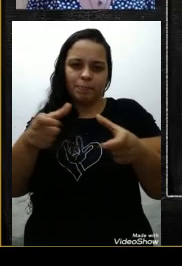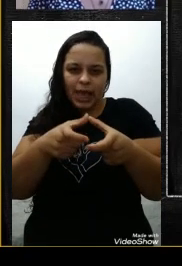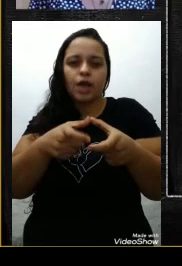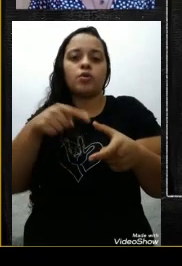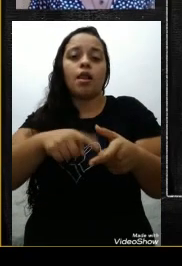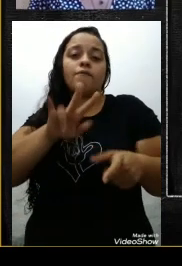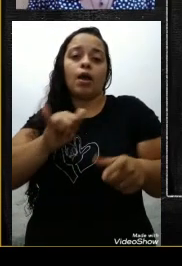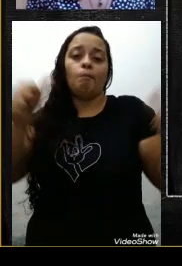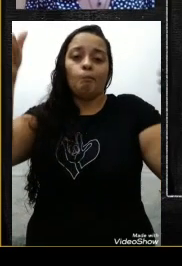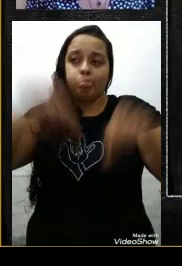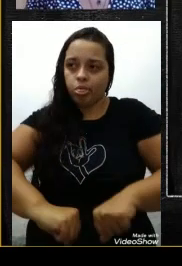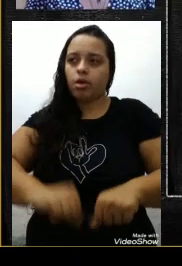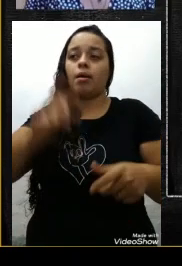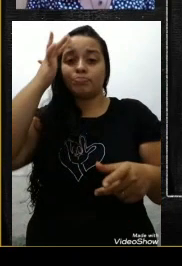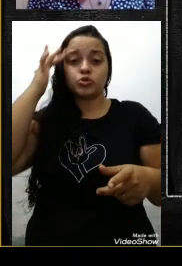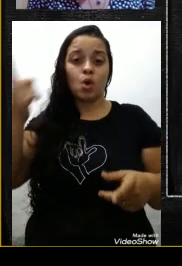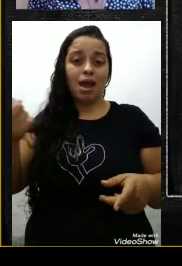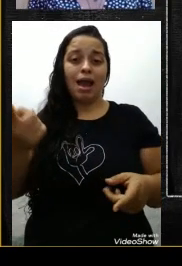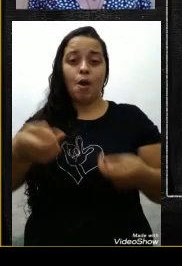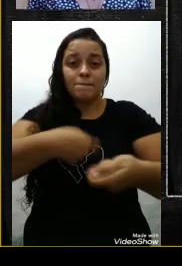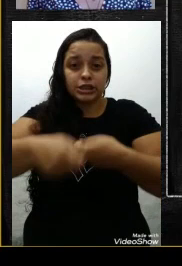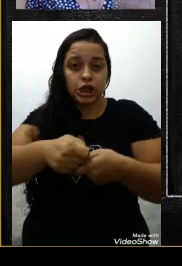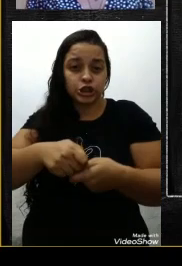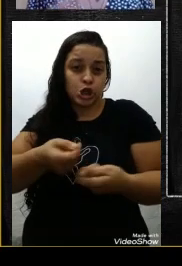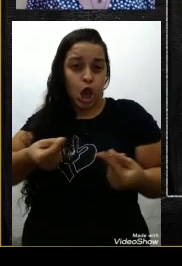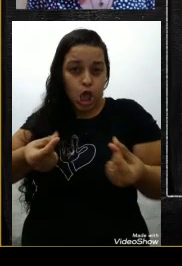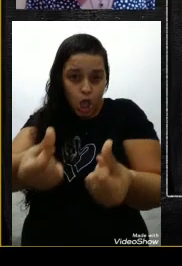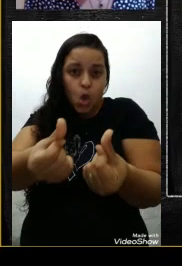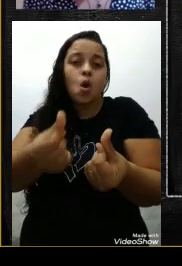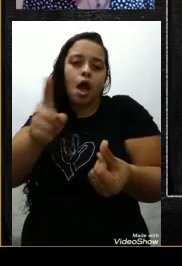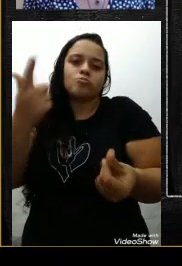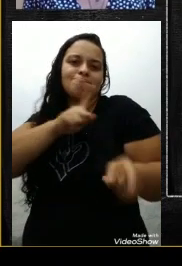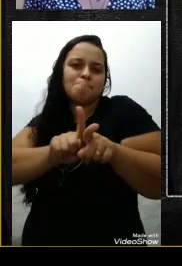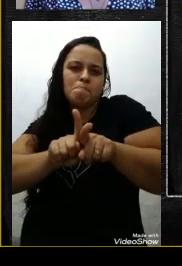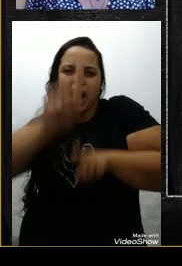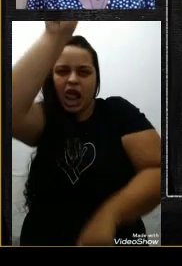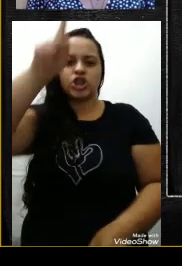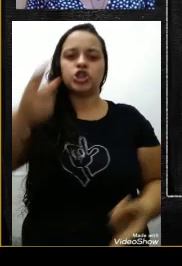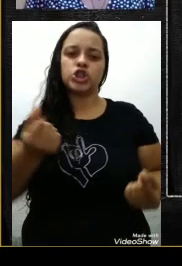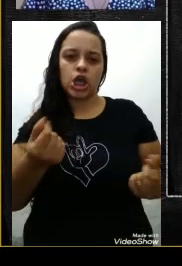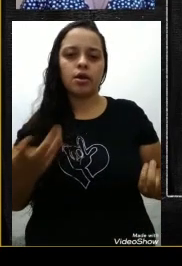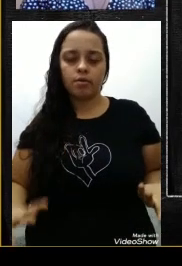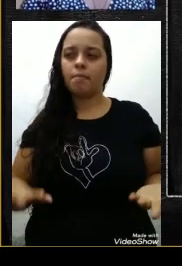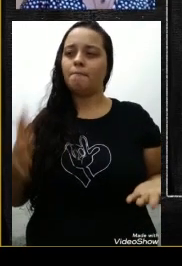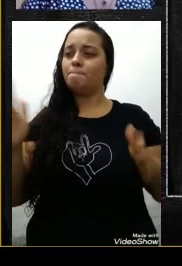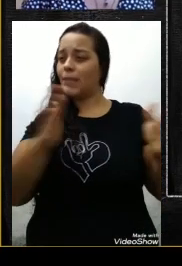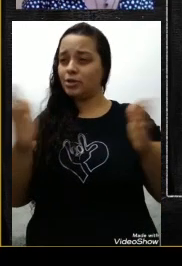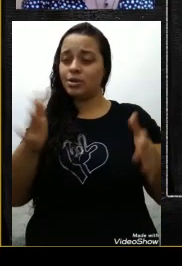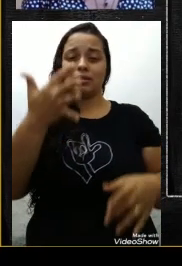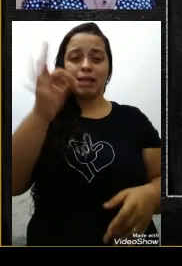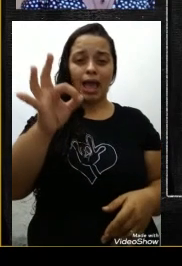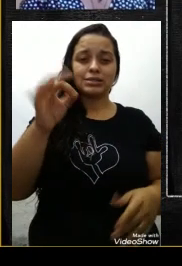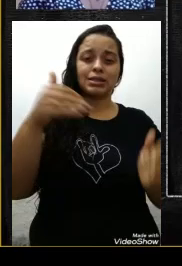pequenos comerciantes e os artesãos. Os grandes comerciantes acabaram lucrando muito com a Grande Fome. Calcula-se que